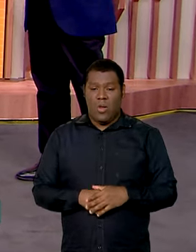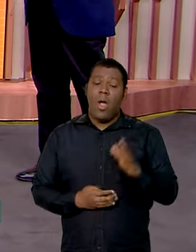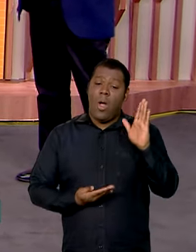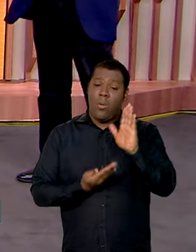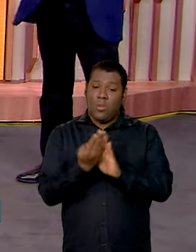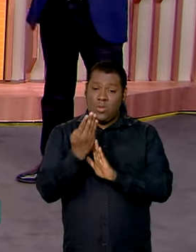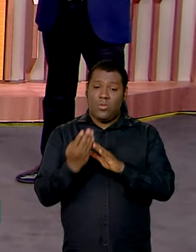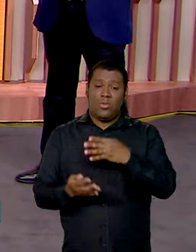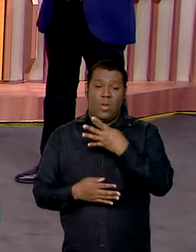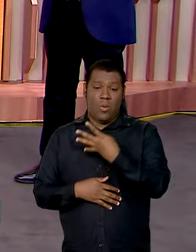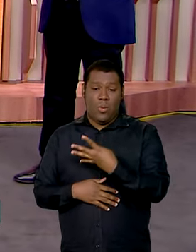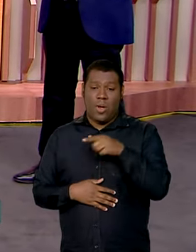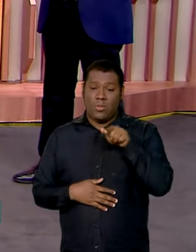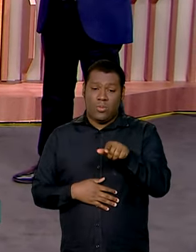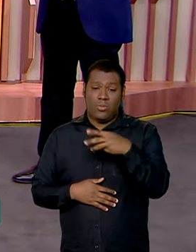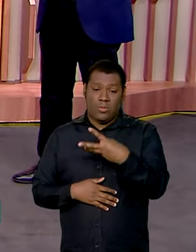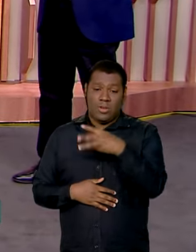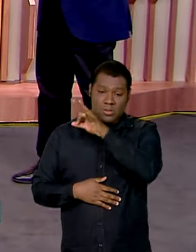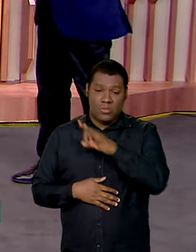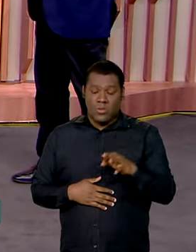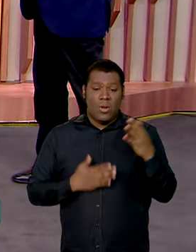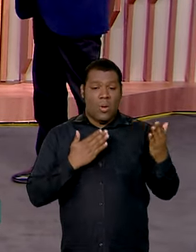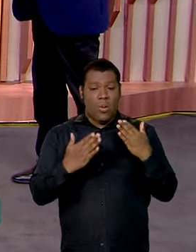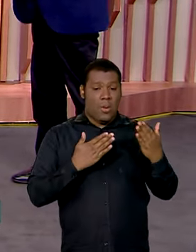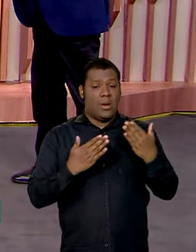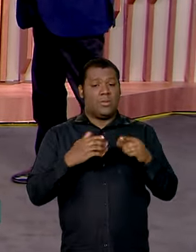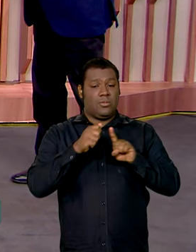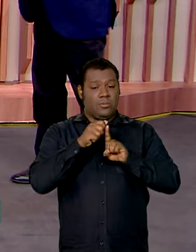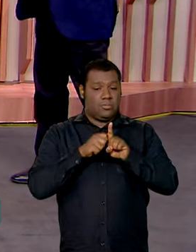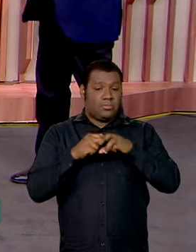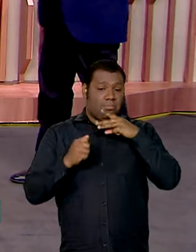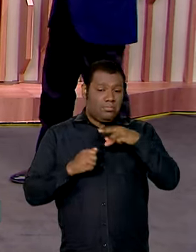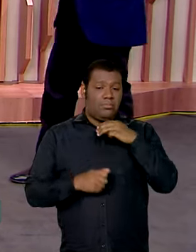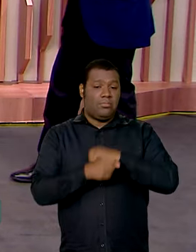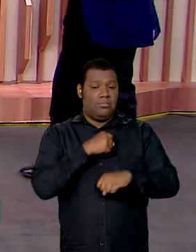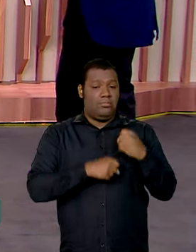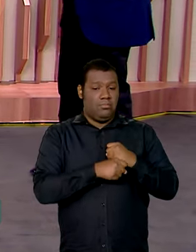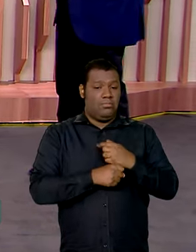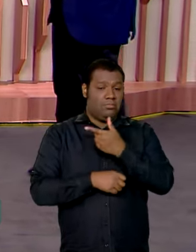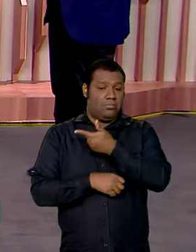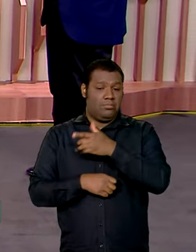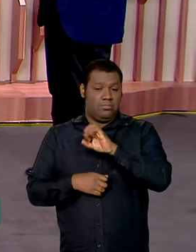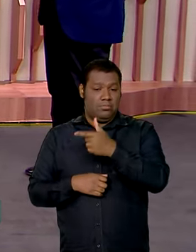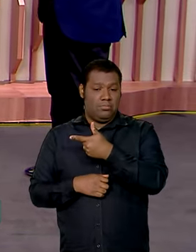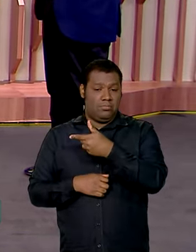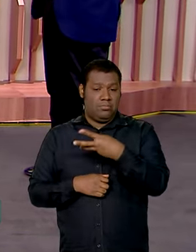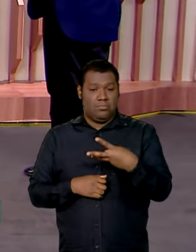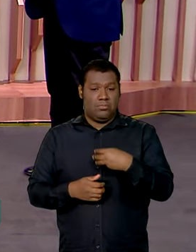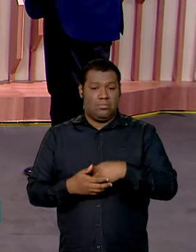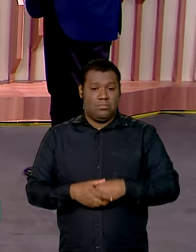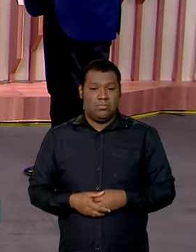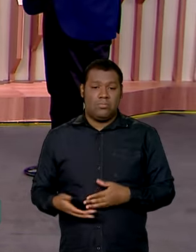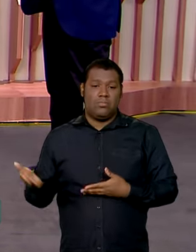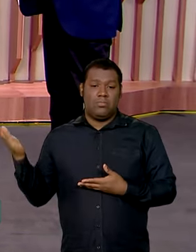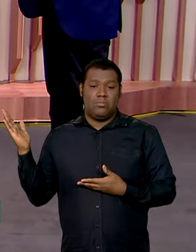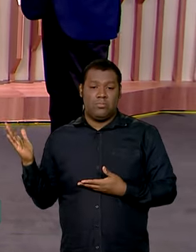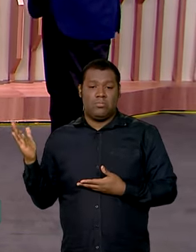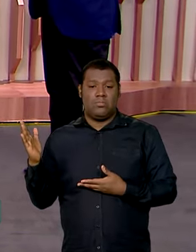4,3% em relação a março do ano passado. Já as receitas, elas cresceram